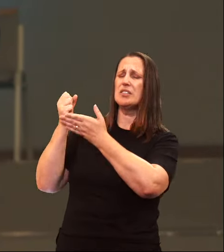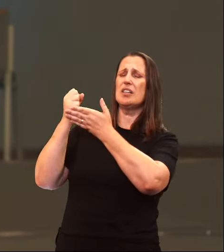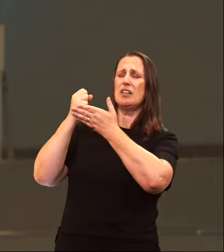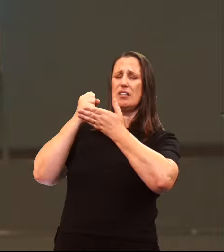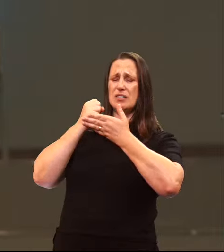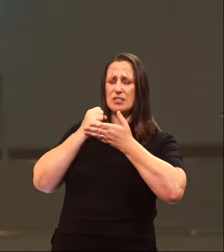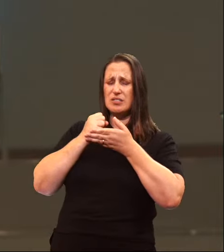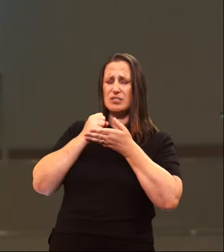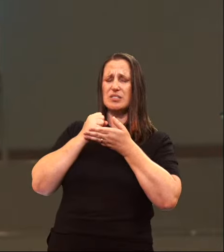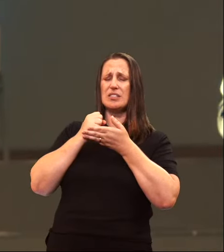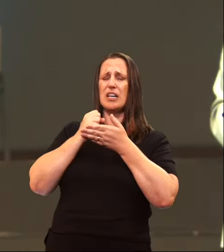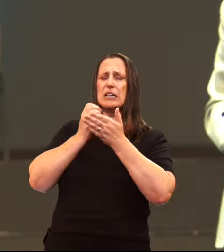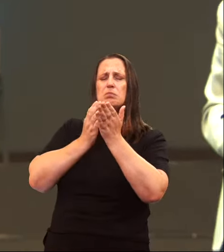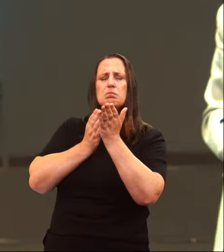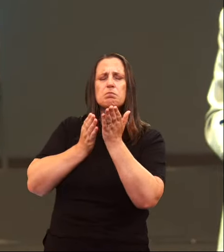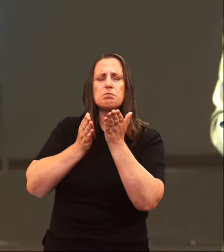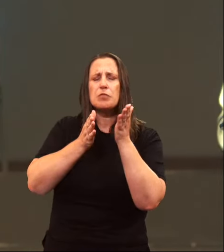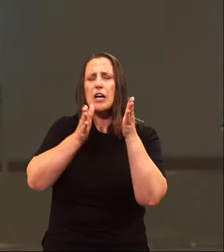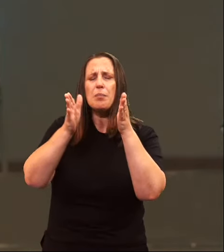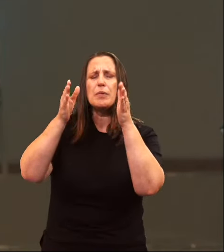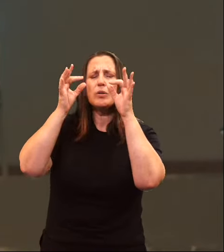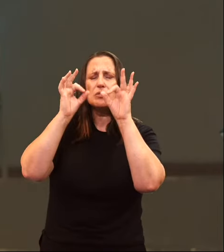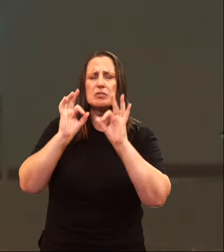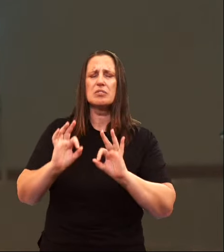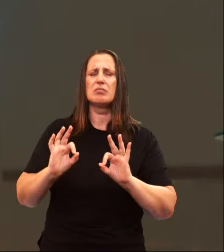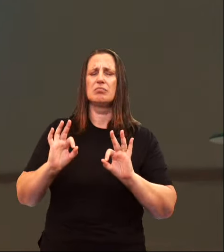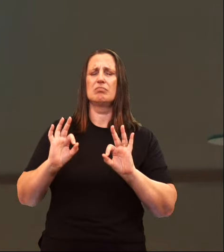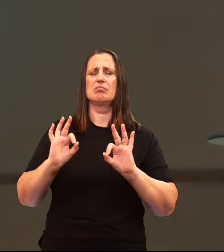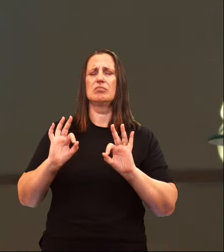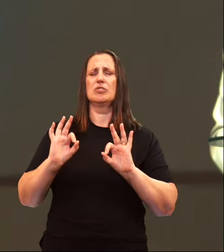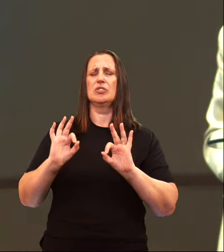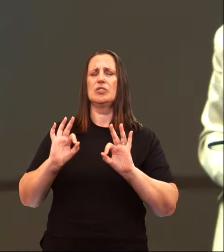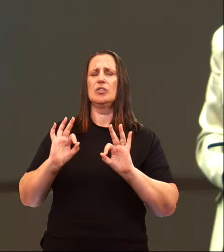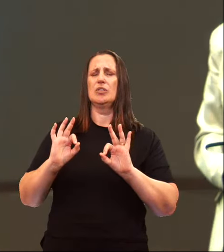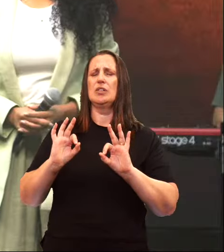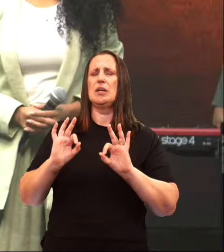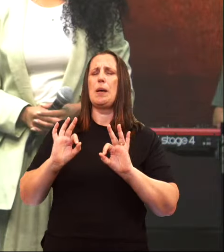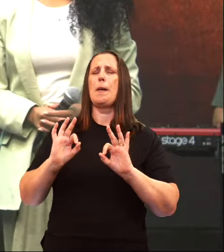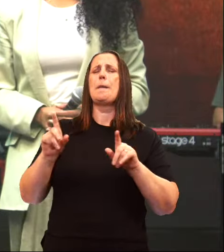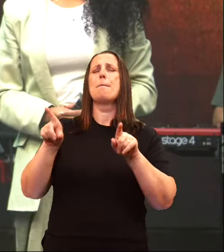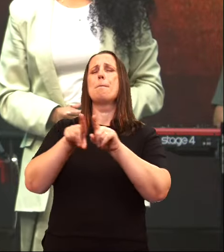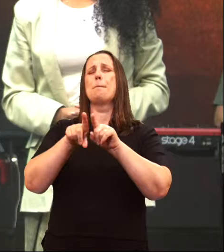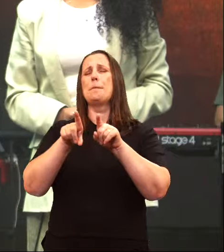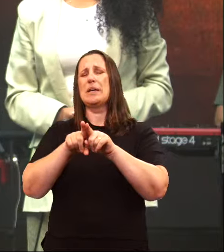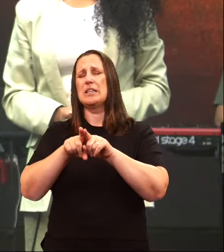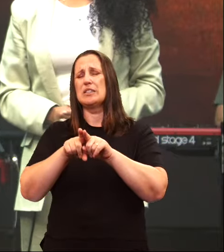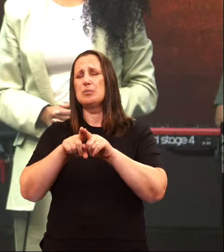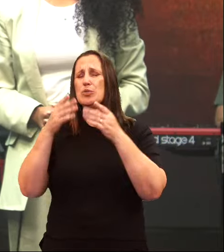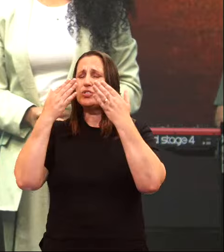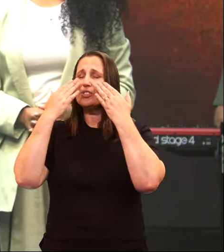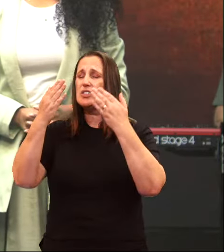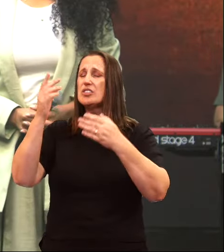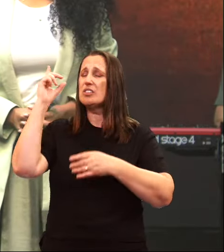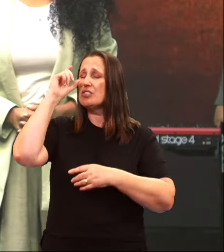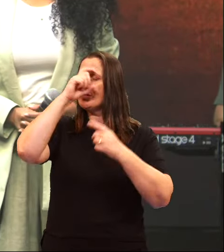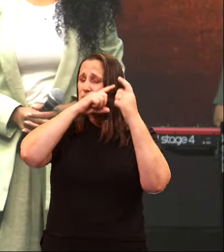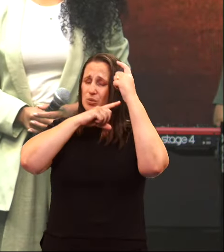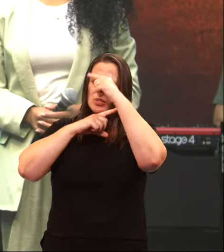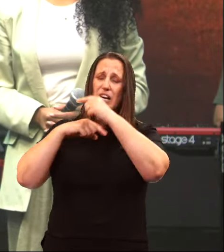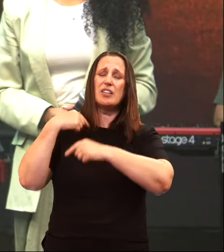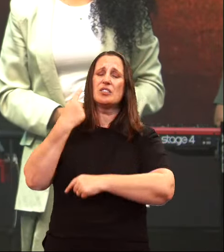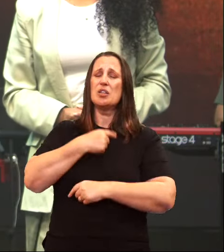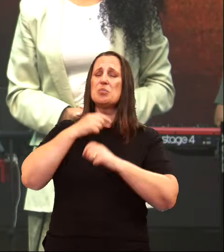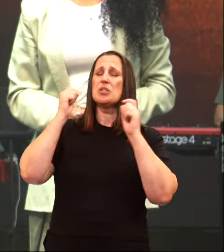fazer isso de forma correta. Que mesmo nos vales e diante das dificuldades, possamos te louvar e